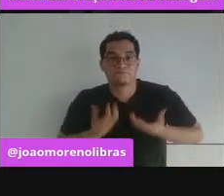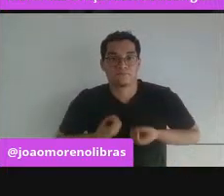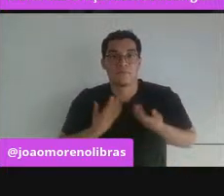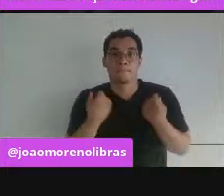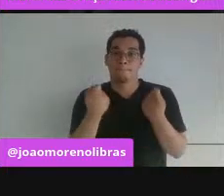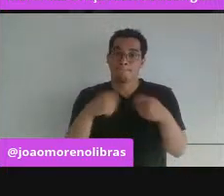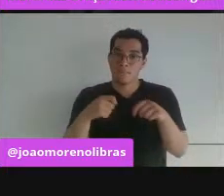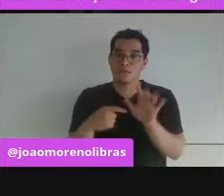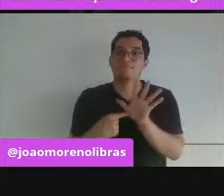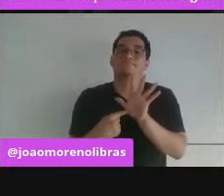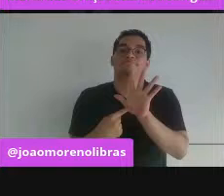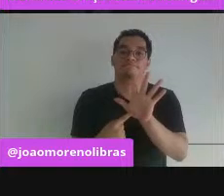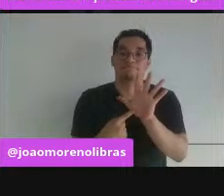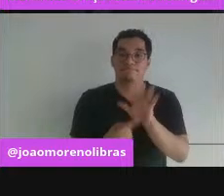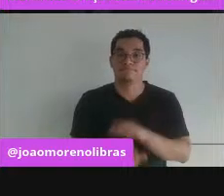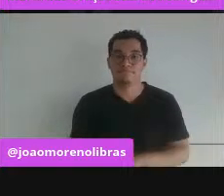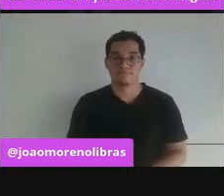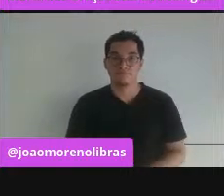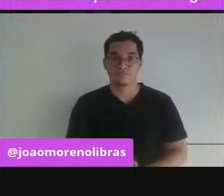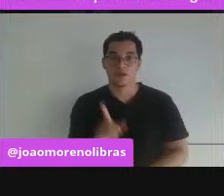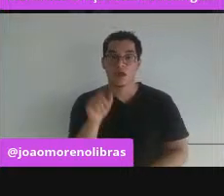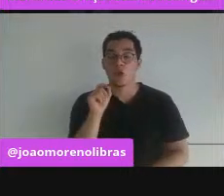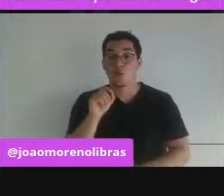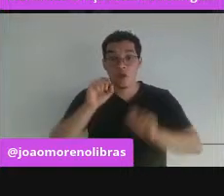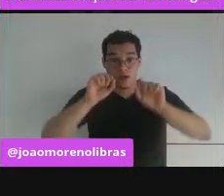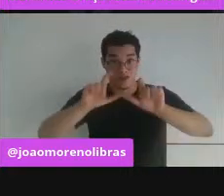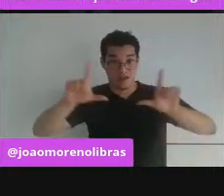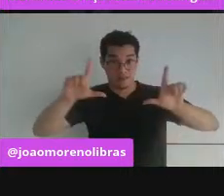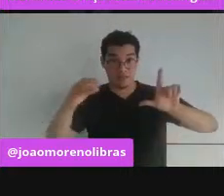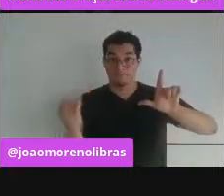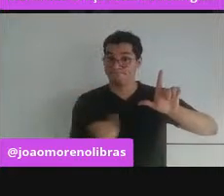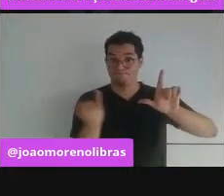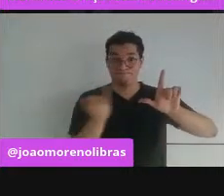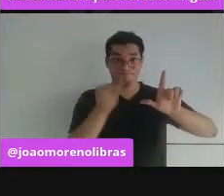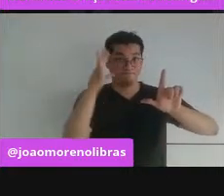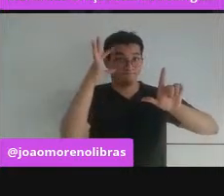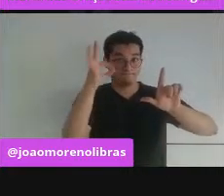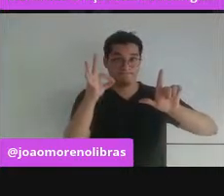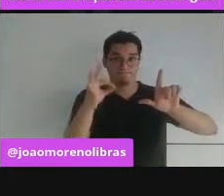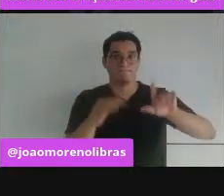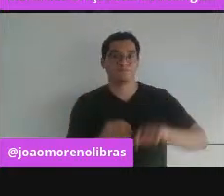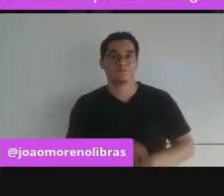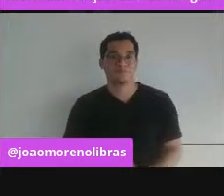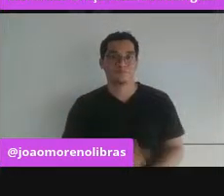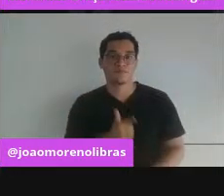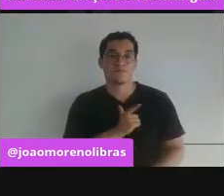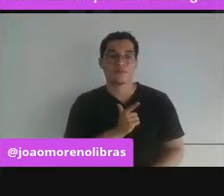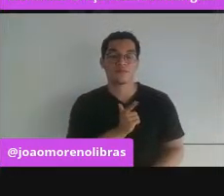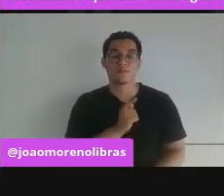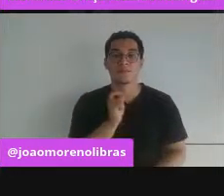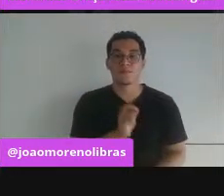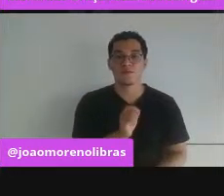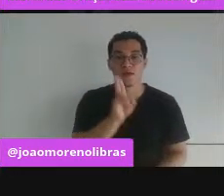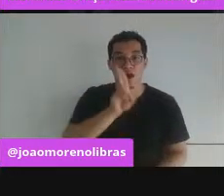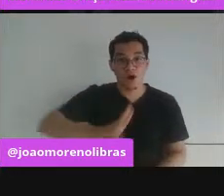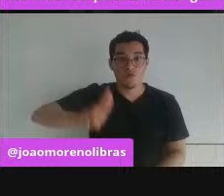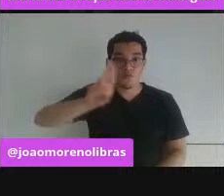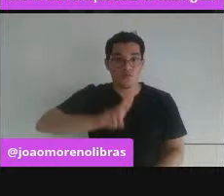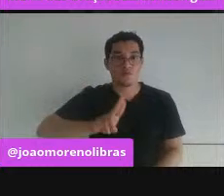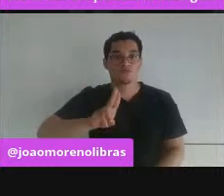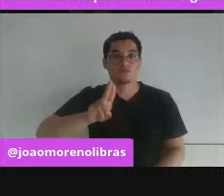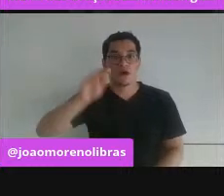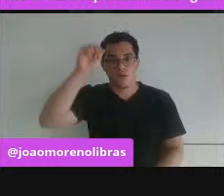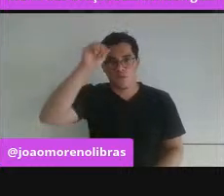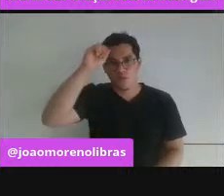esse esquema aí eu acho decisivo. Ressalto também que me ancorei em vários autores